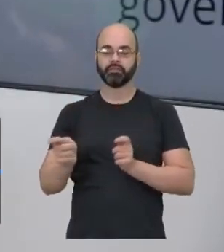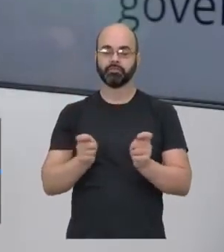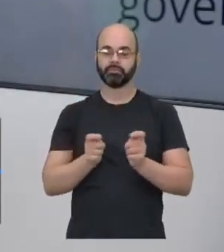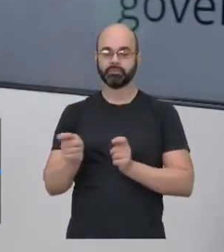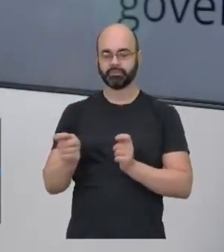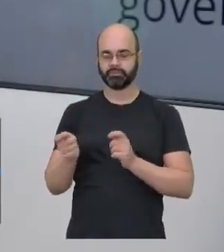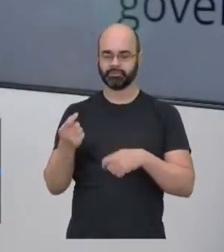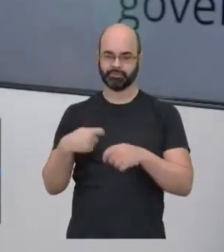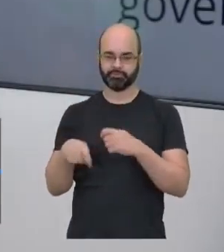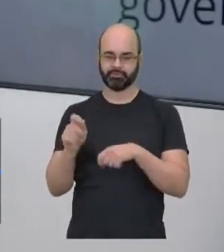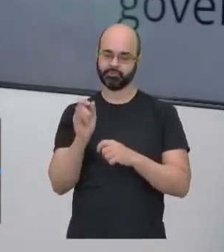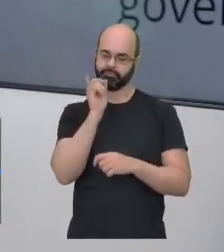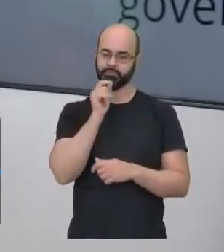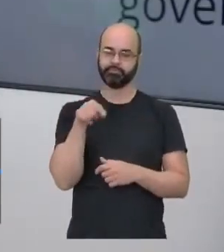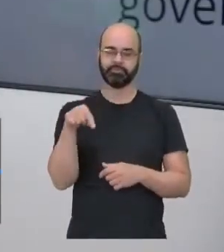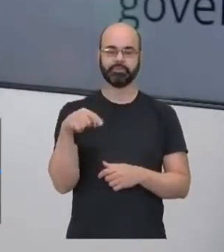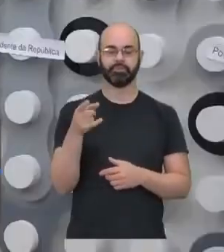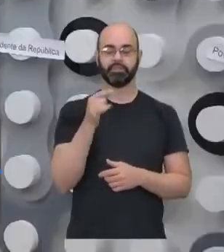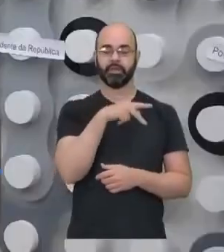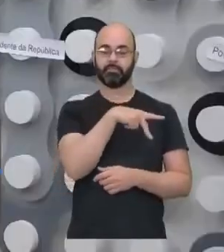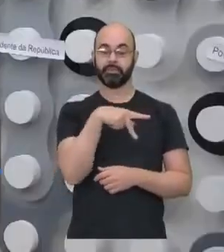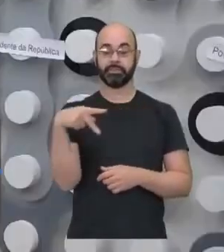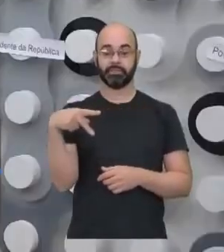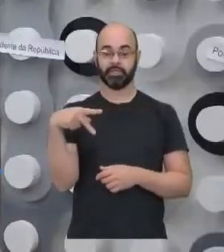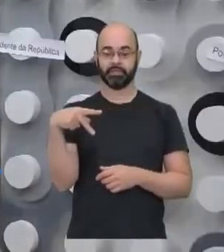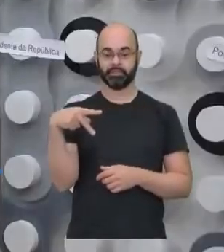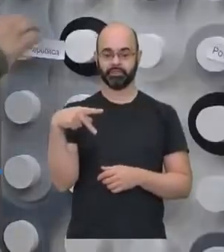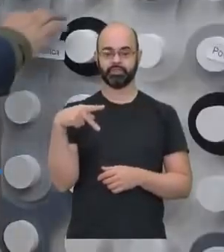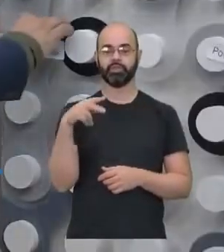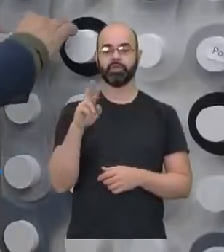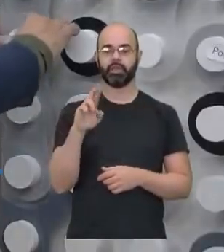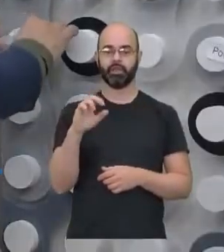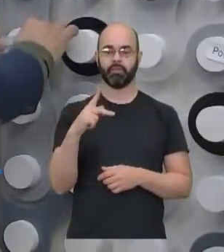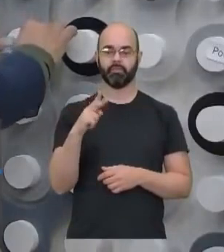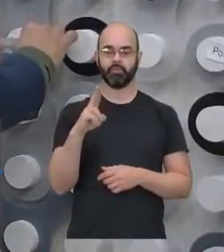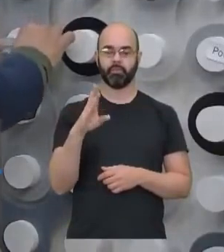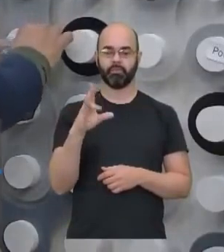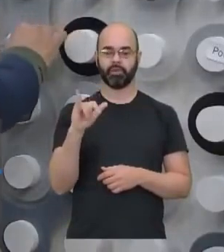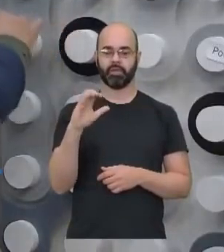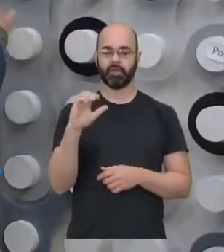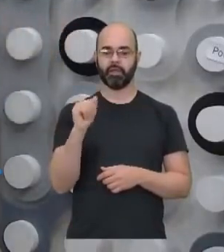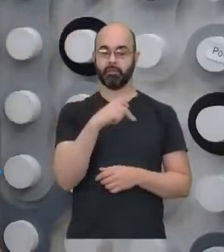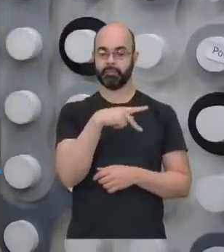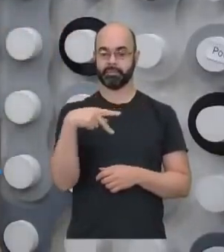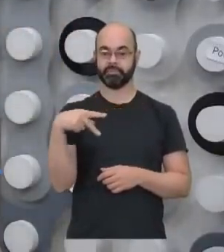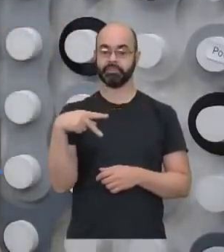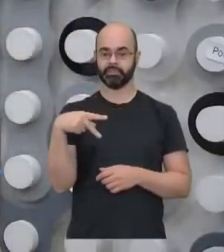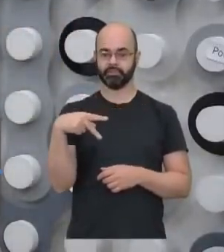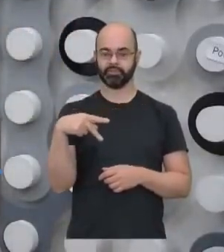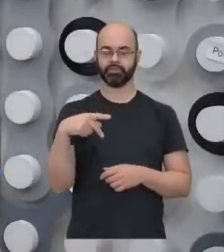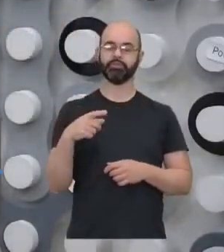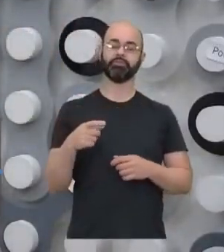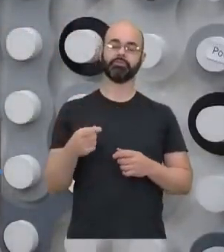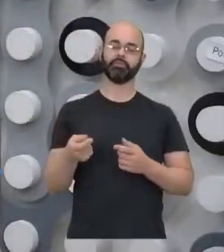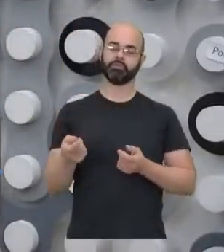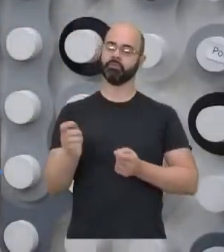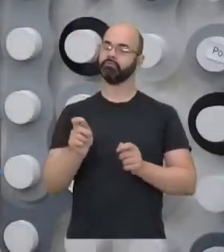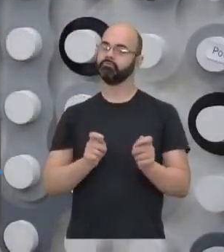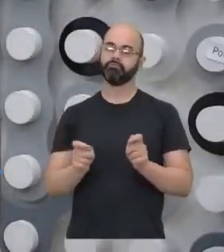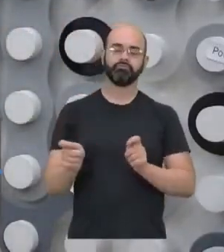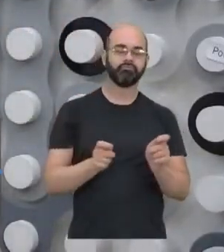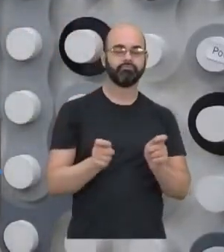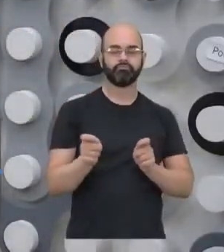nosso território é o presidente da República, Protone. Você pode colocar, então, o presidente da República é quem administra o nosso